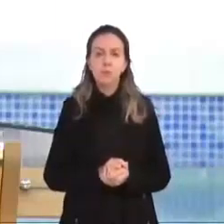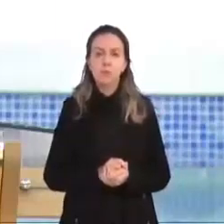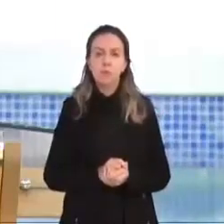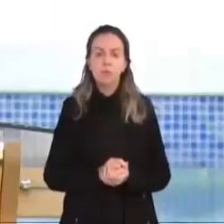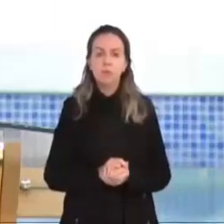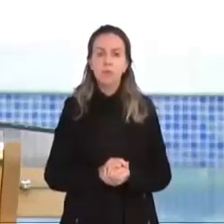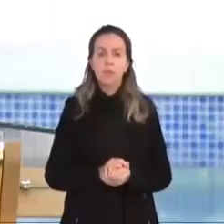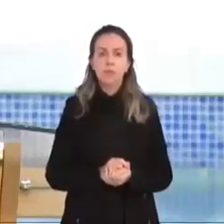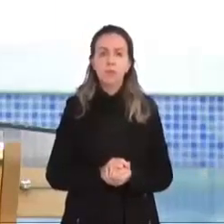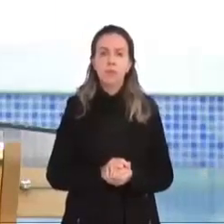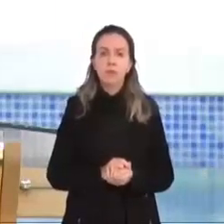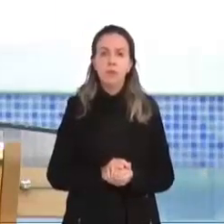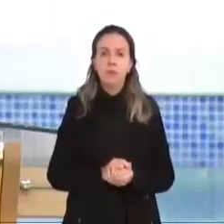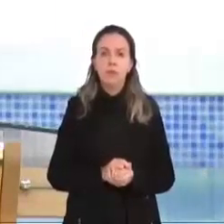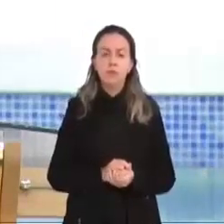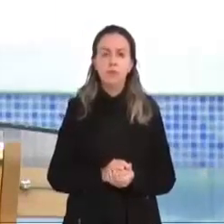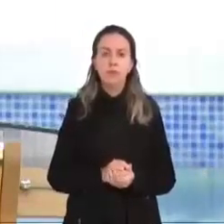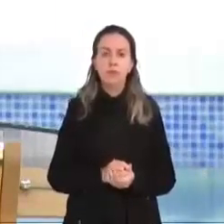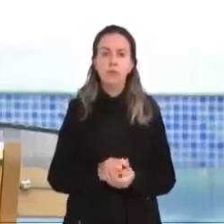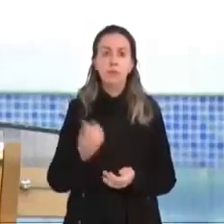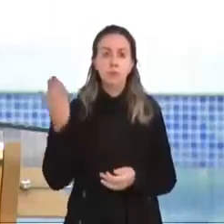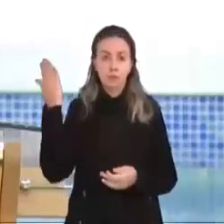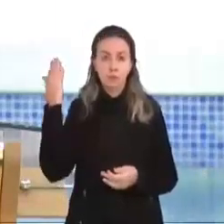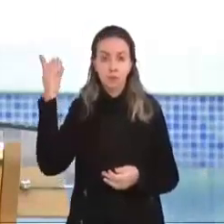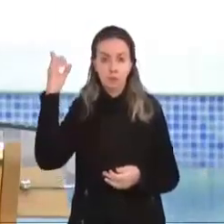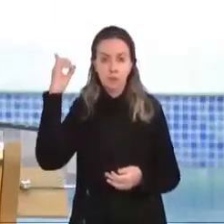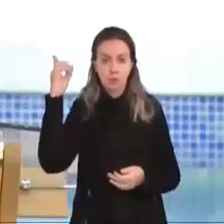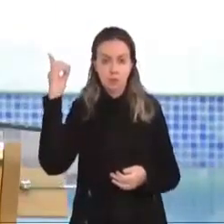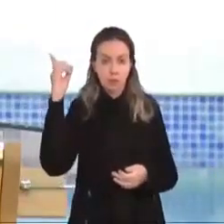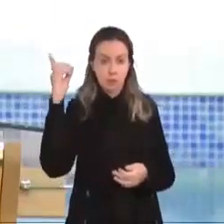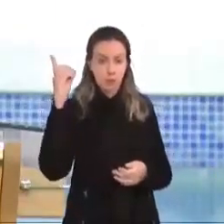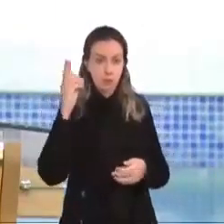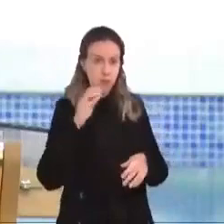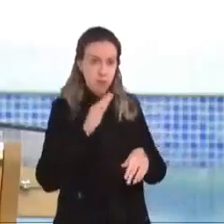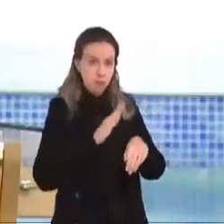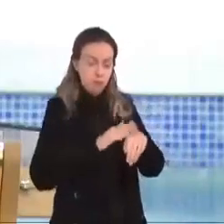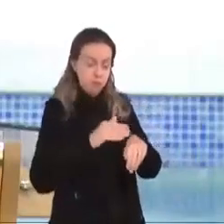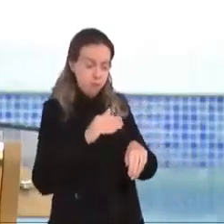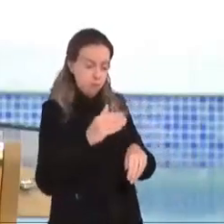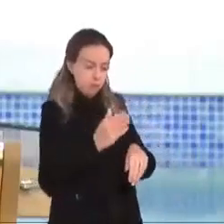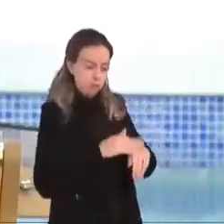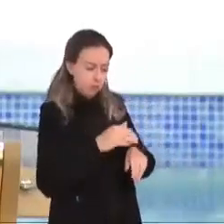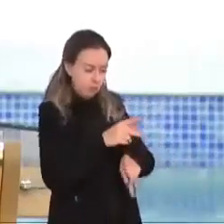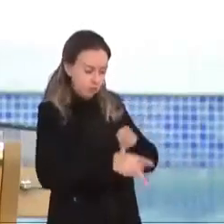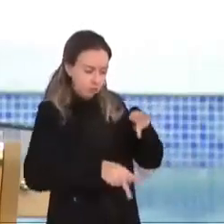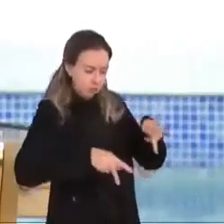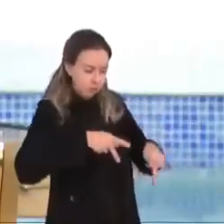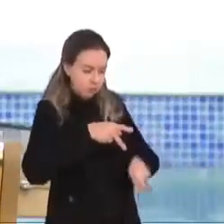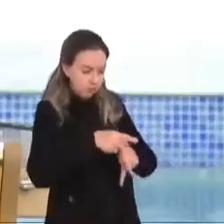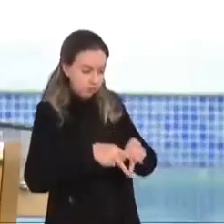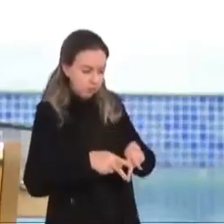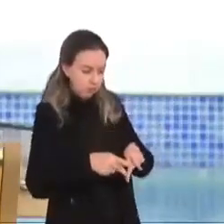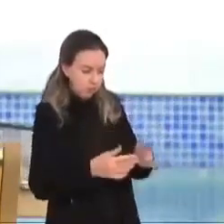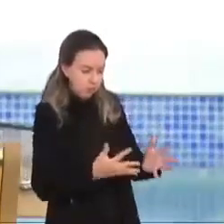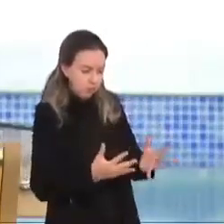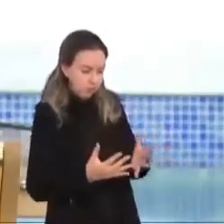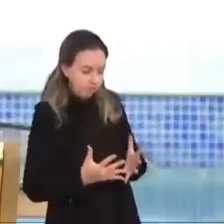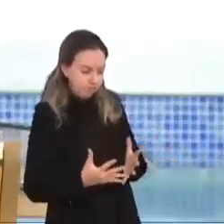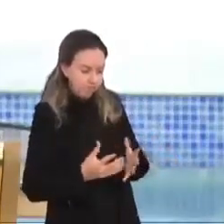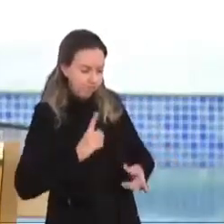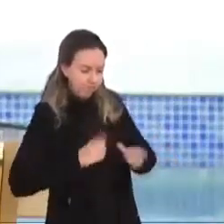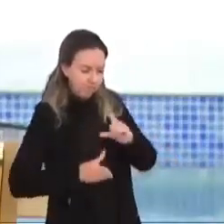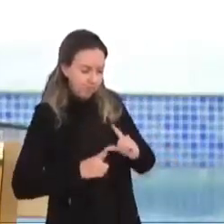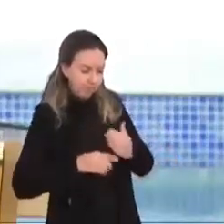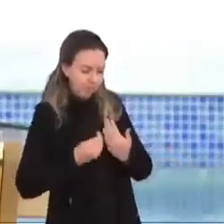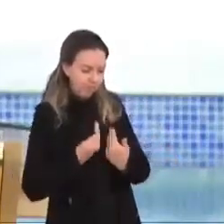povo. Deus está disciplinando o seu povo. Na verdade, Deus está castigando o seu